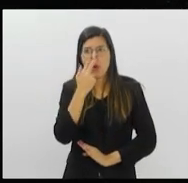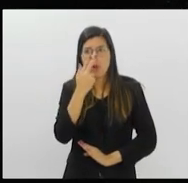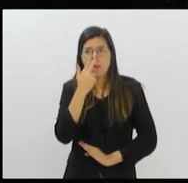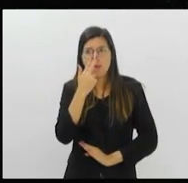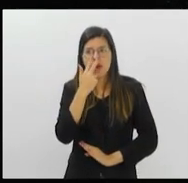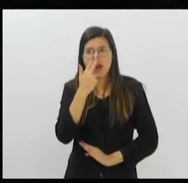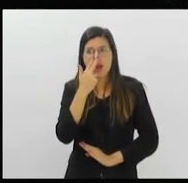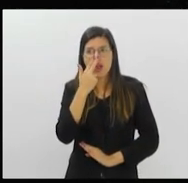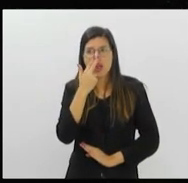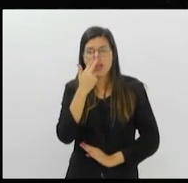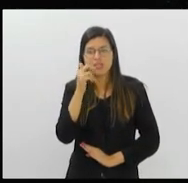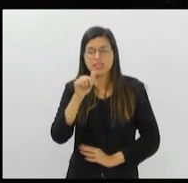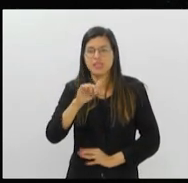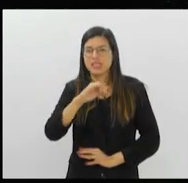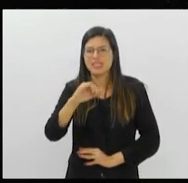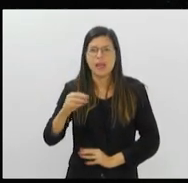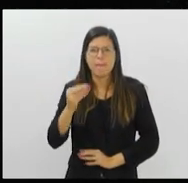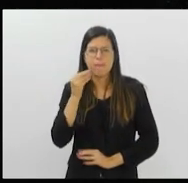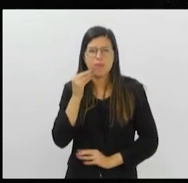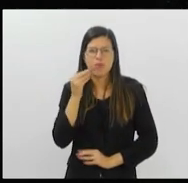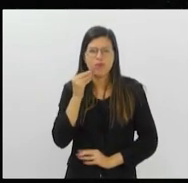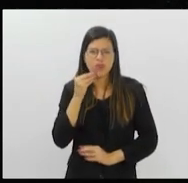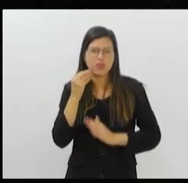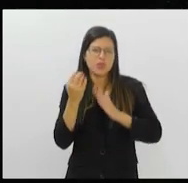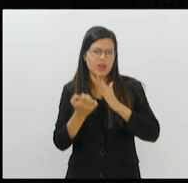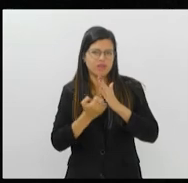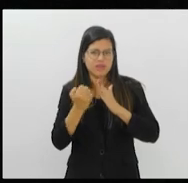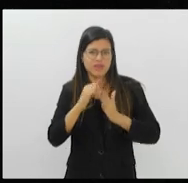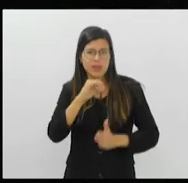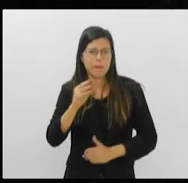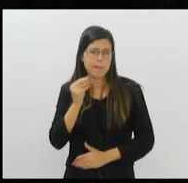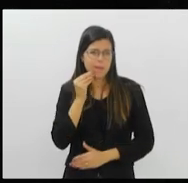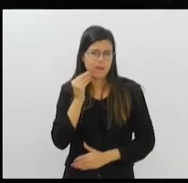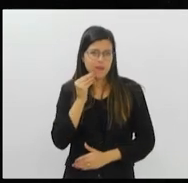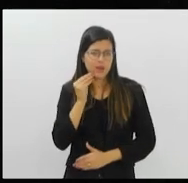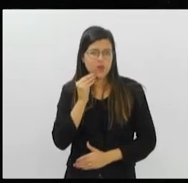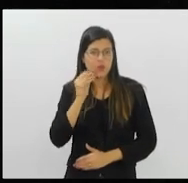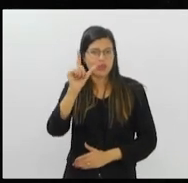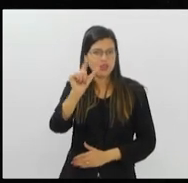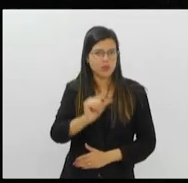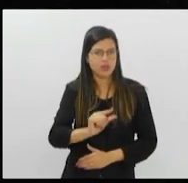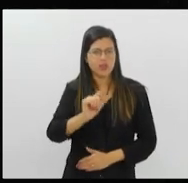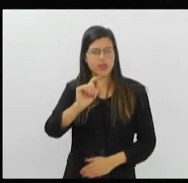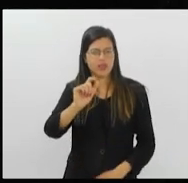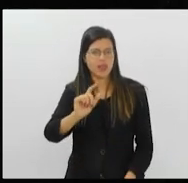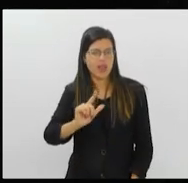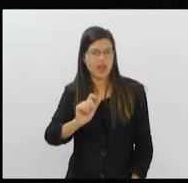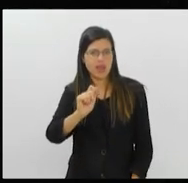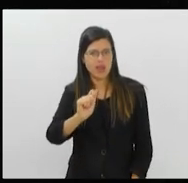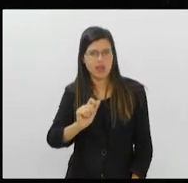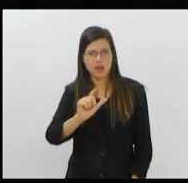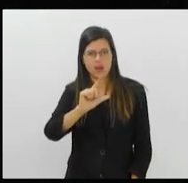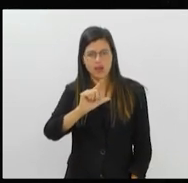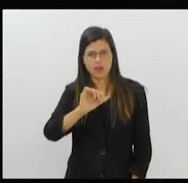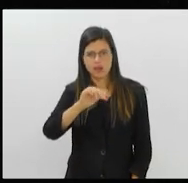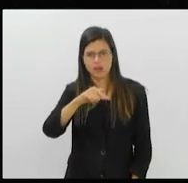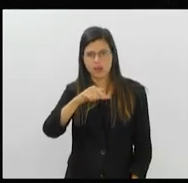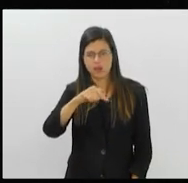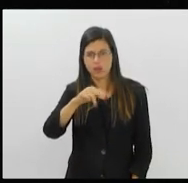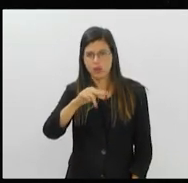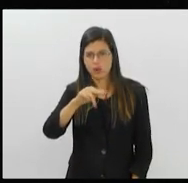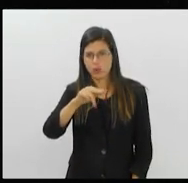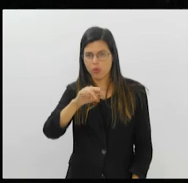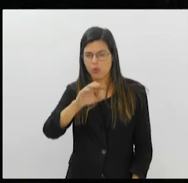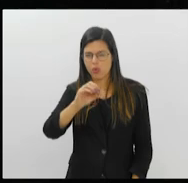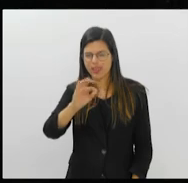se apropriou da redução da alíquota. É isso que acontece nessa